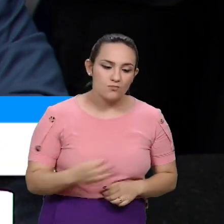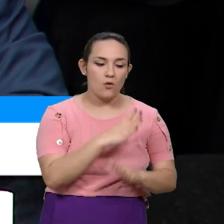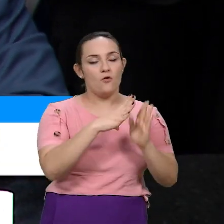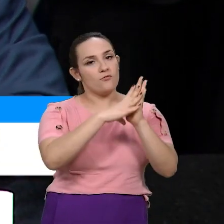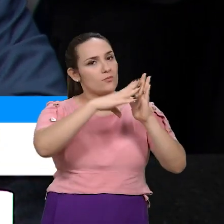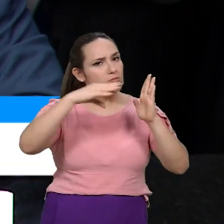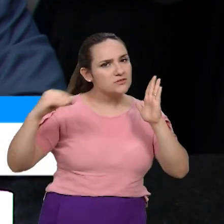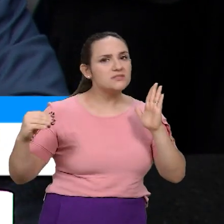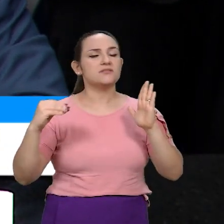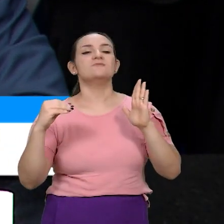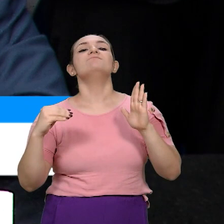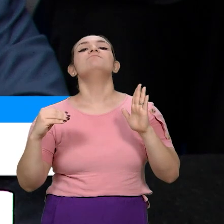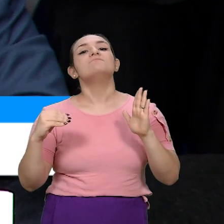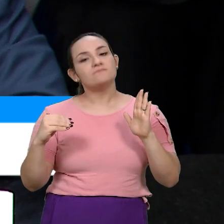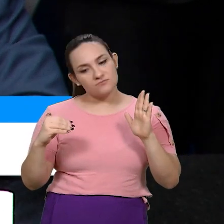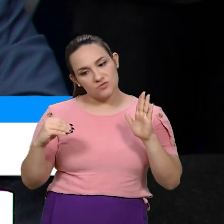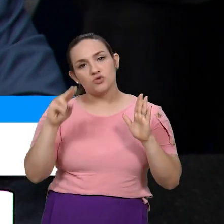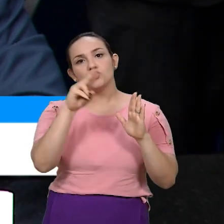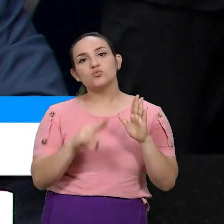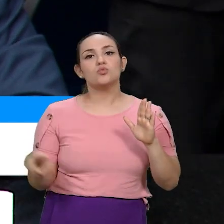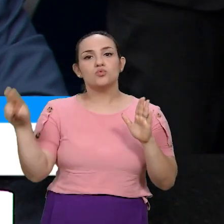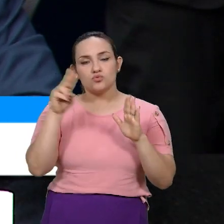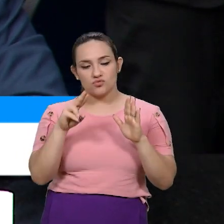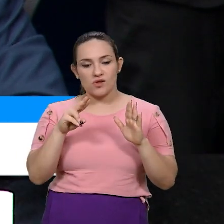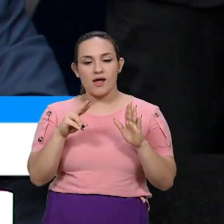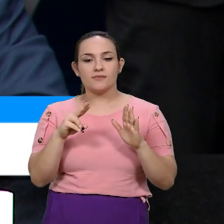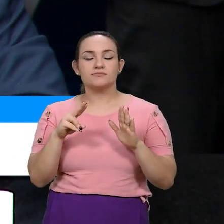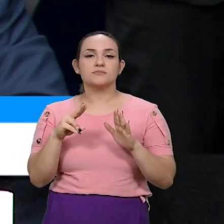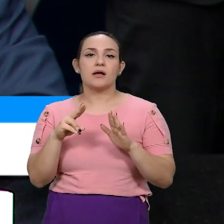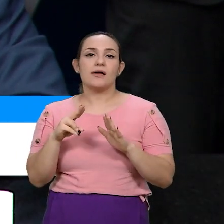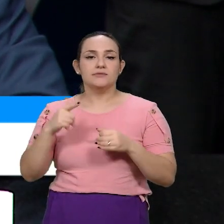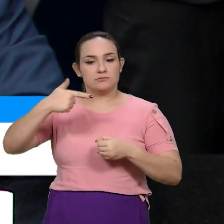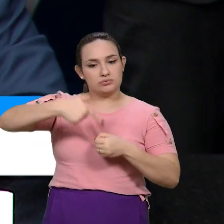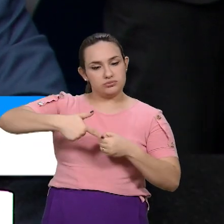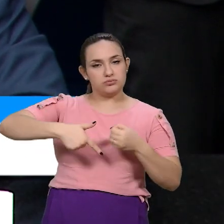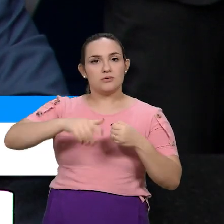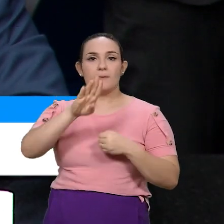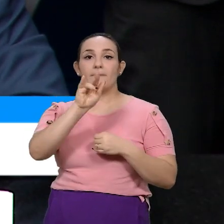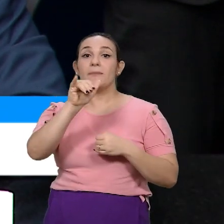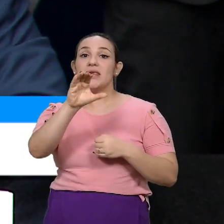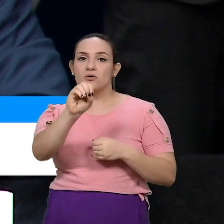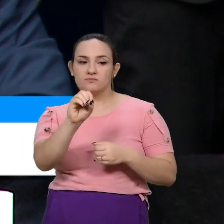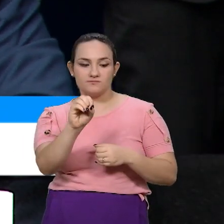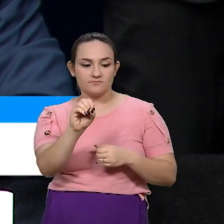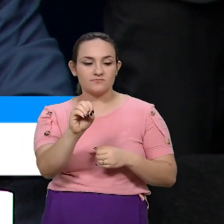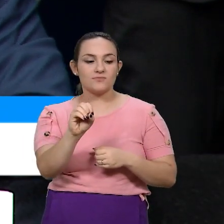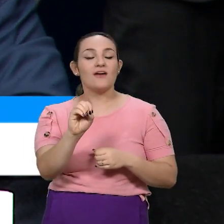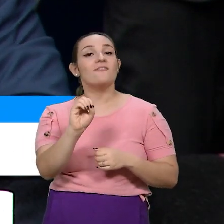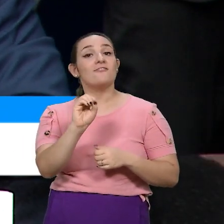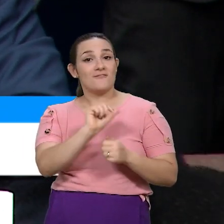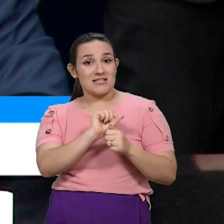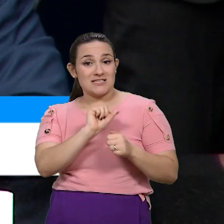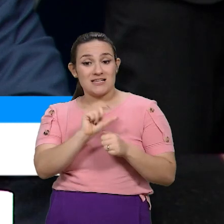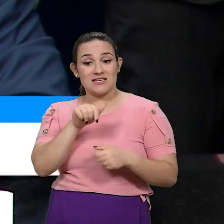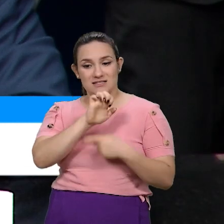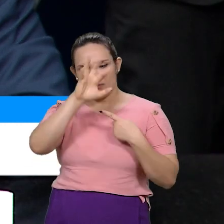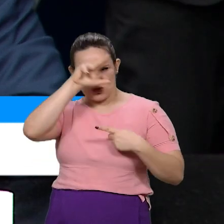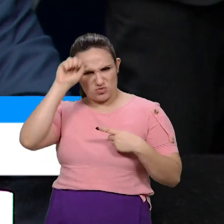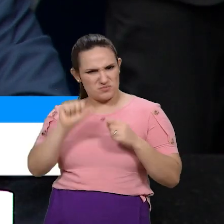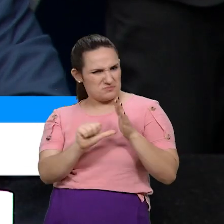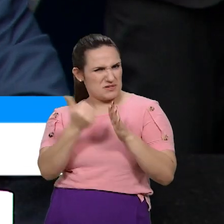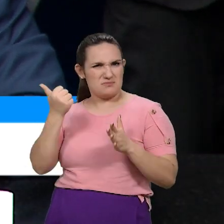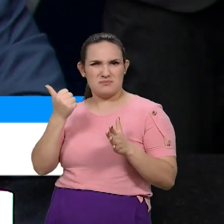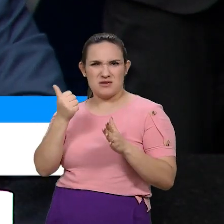modelo inovador, né, de biocombustível vai fazer com que o Mato Grosso do Sul, que já